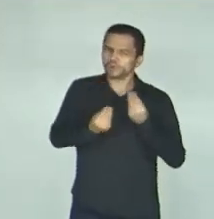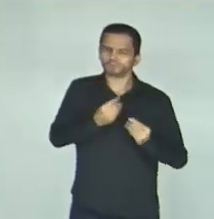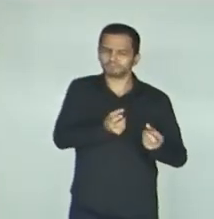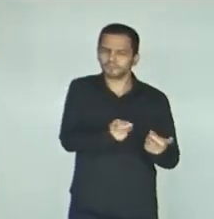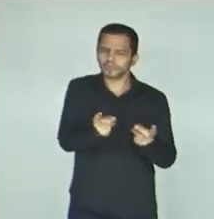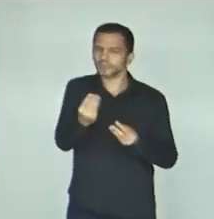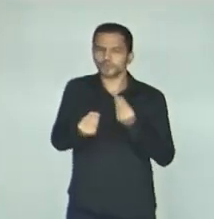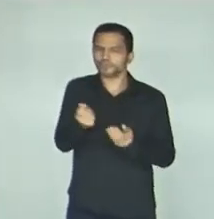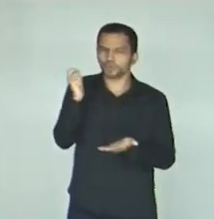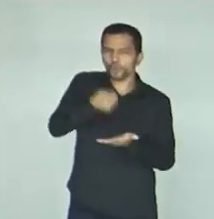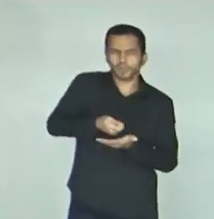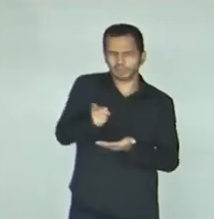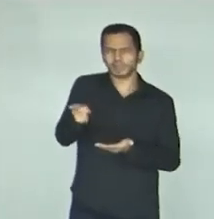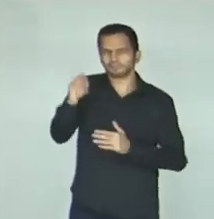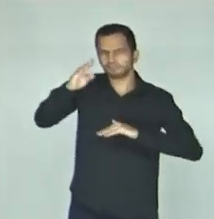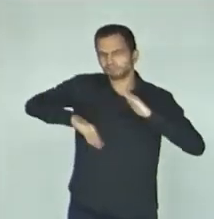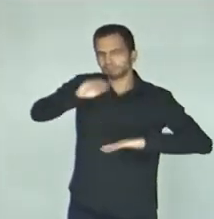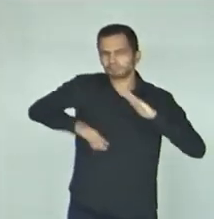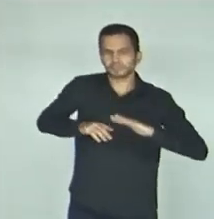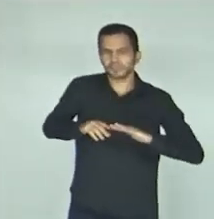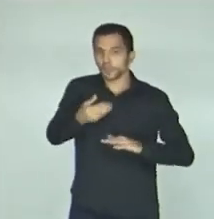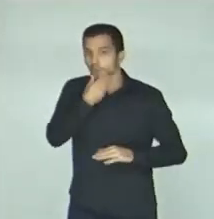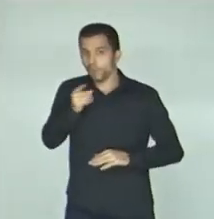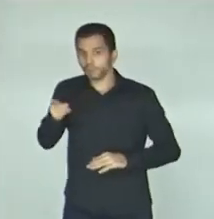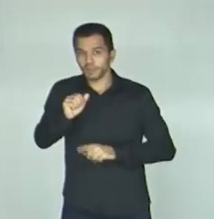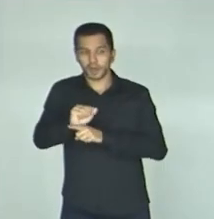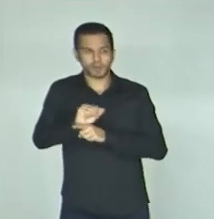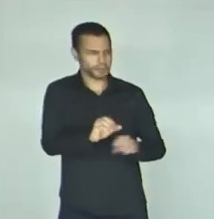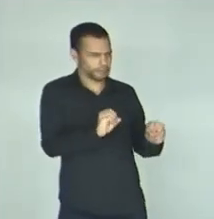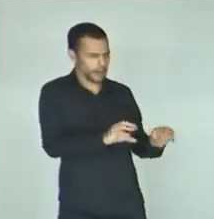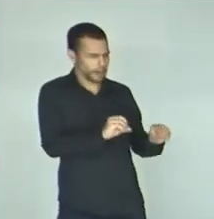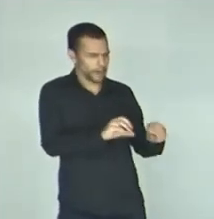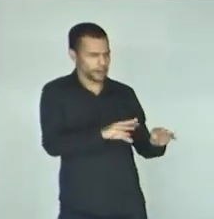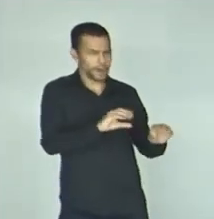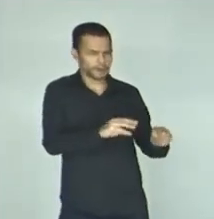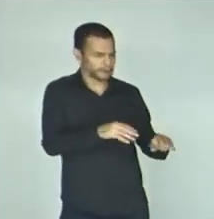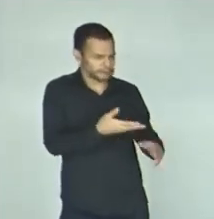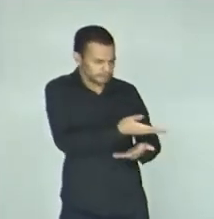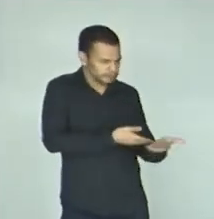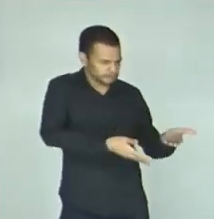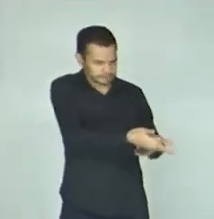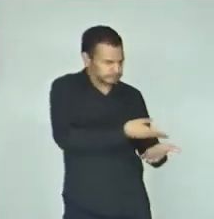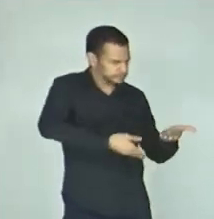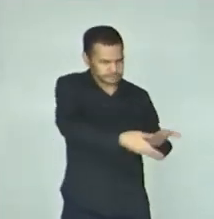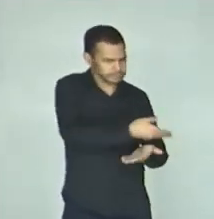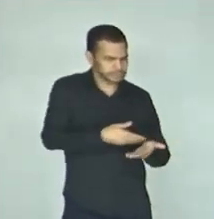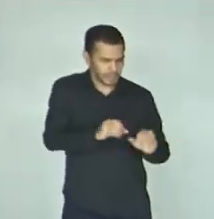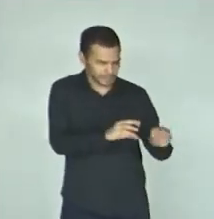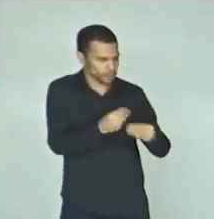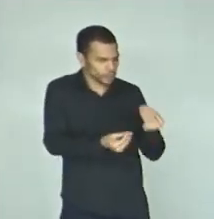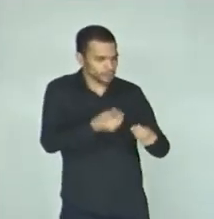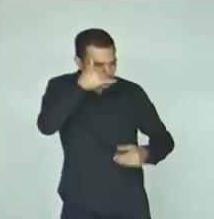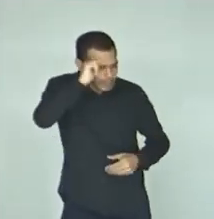eu te ensina para ele e ele vai prosperando e o tio dá para ele os primeiros animais falei assim que faz é assim que conduz